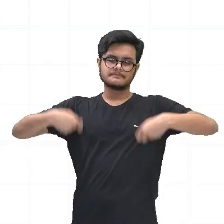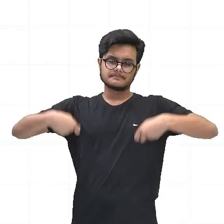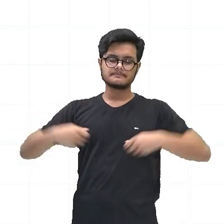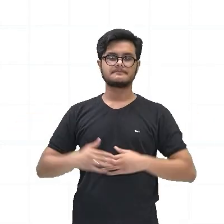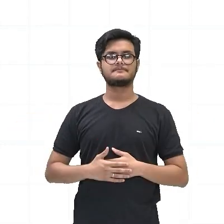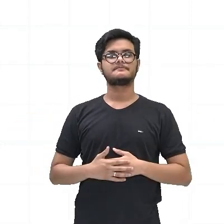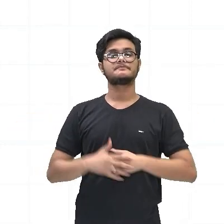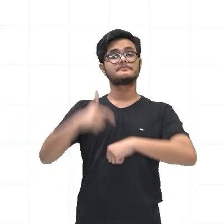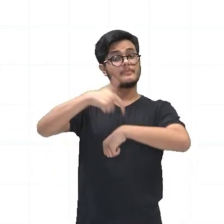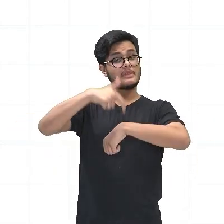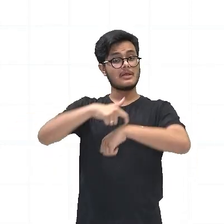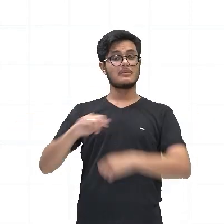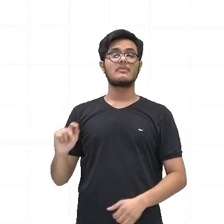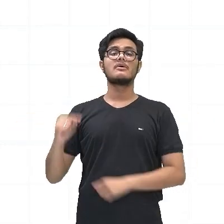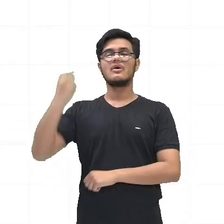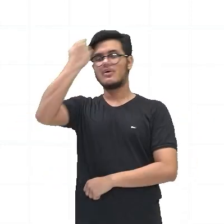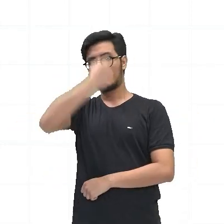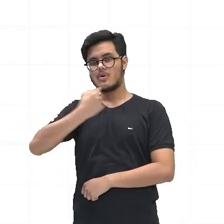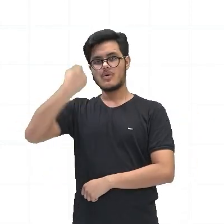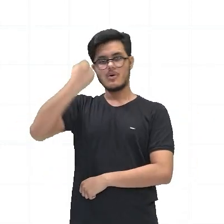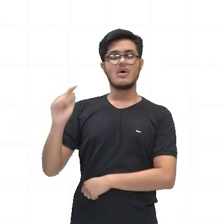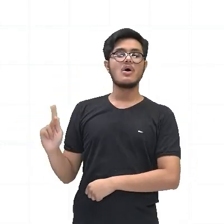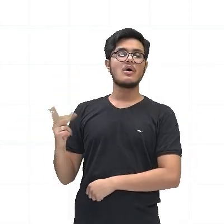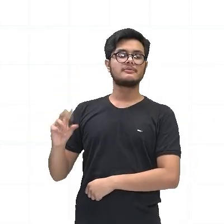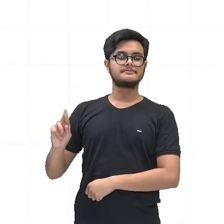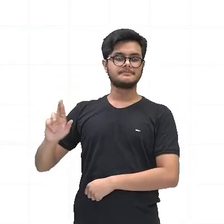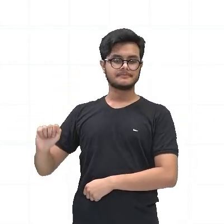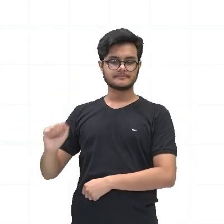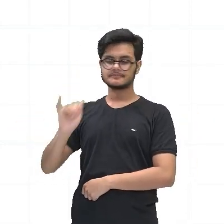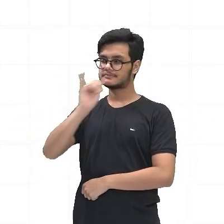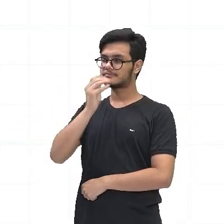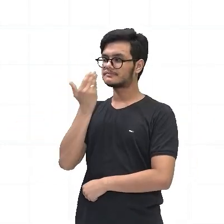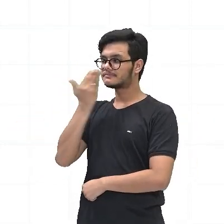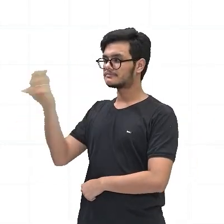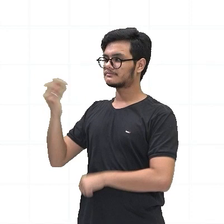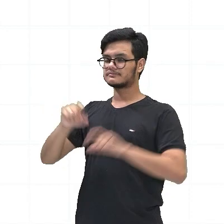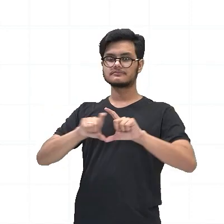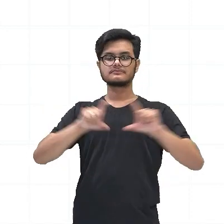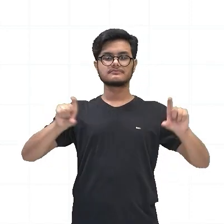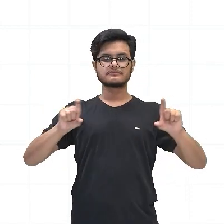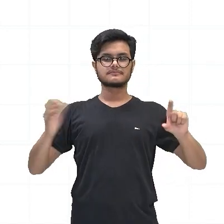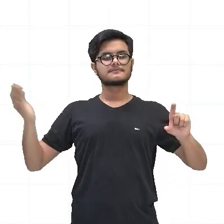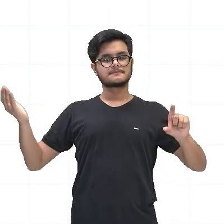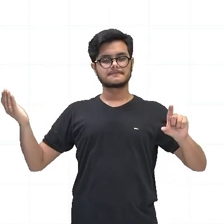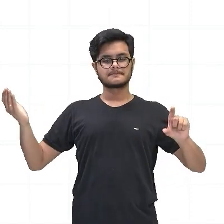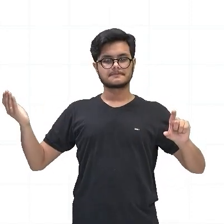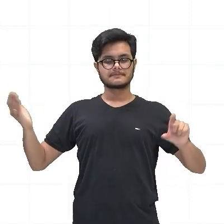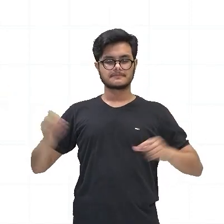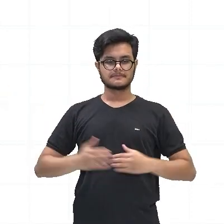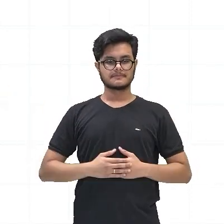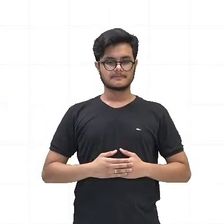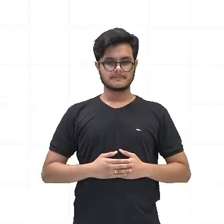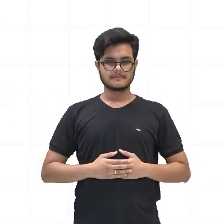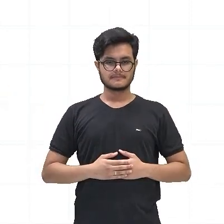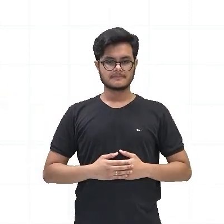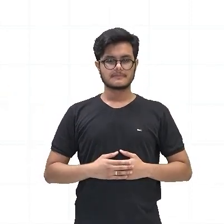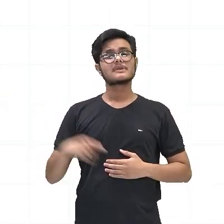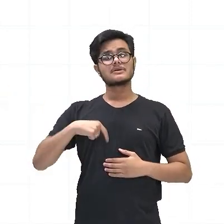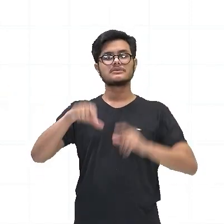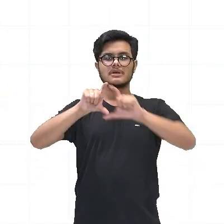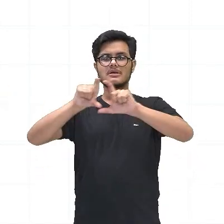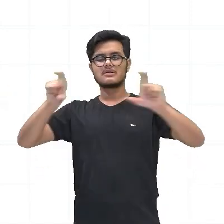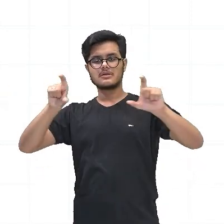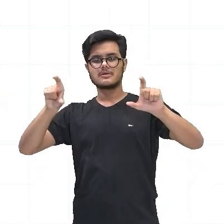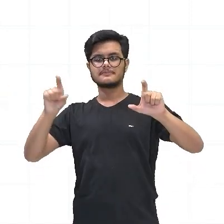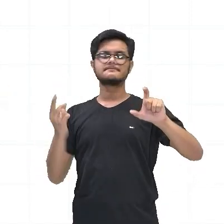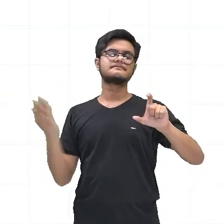em horas. Para você visualizar melhor, você observa aí, olha, nós temos a fórmula, né, de uma